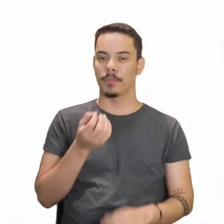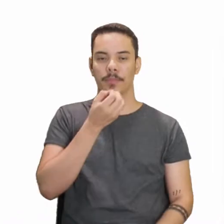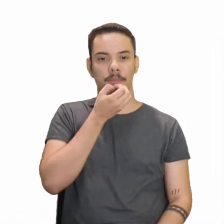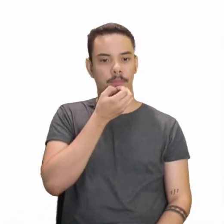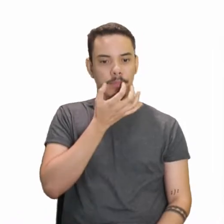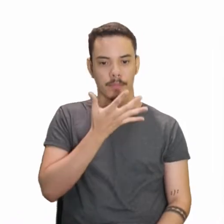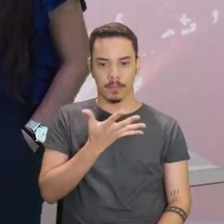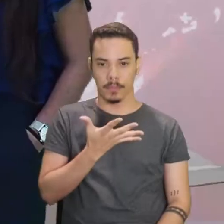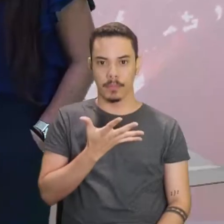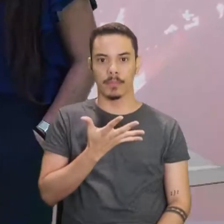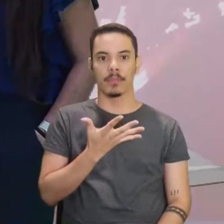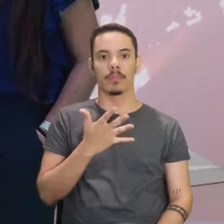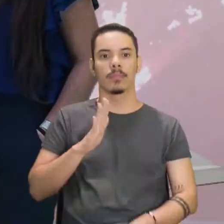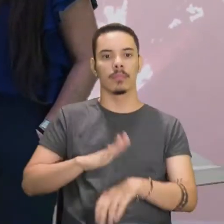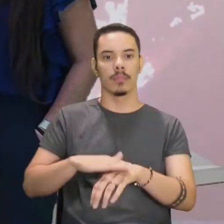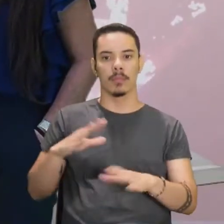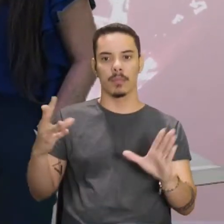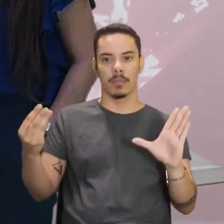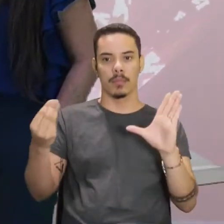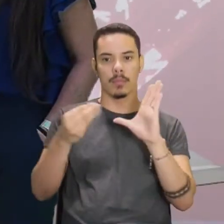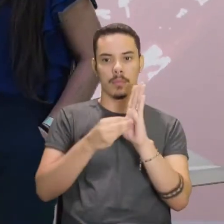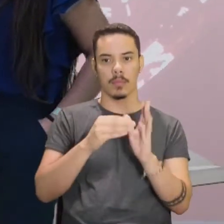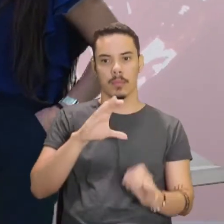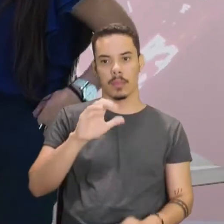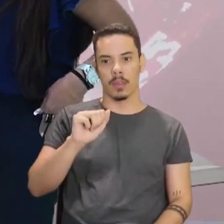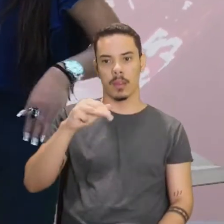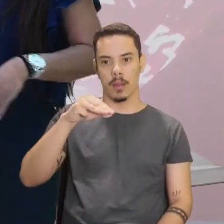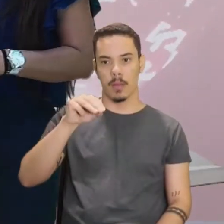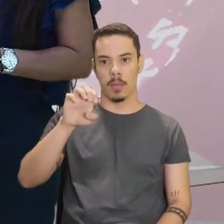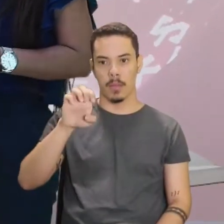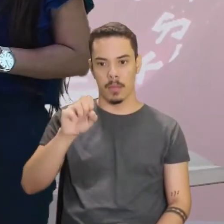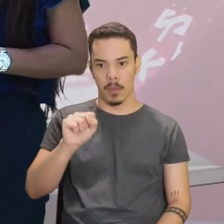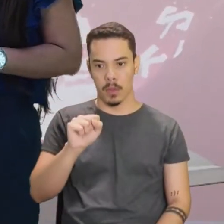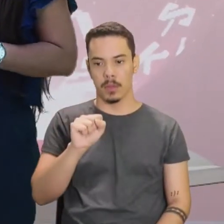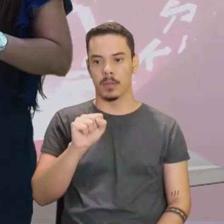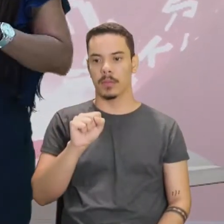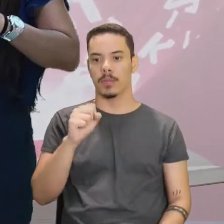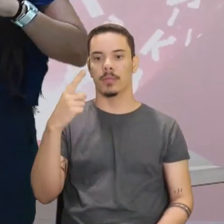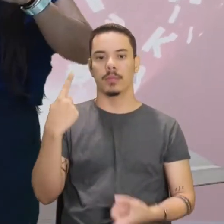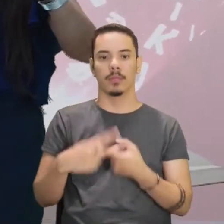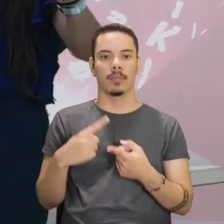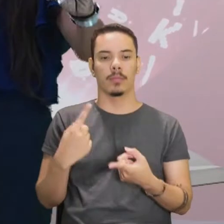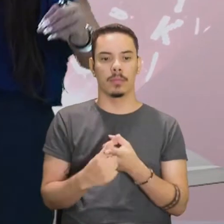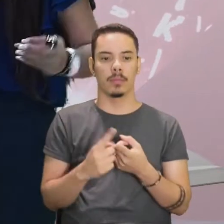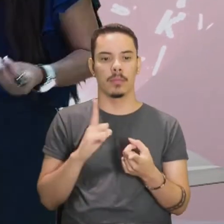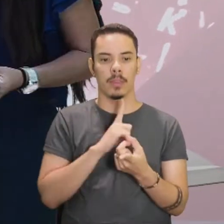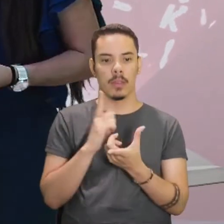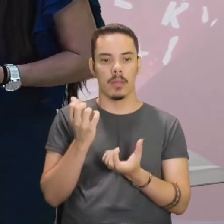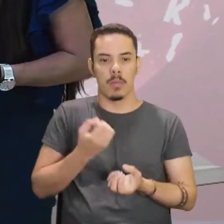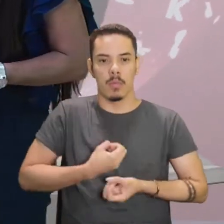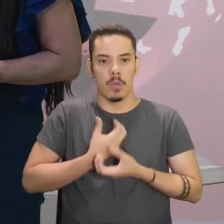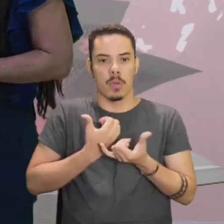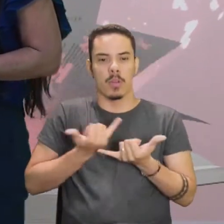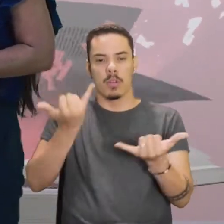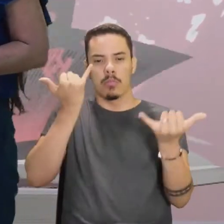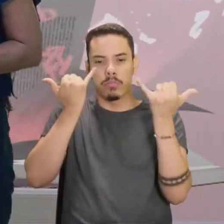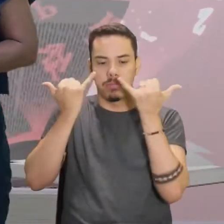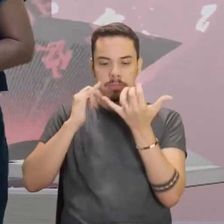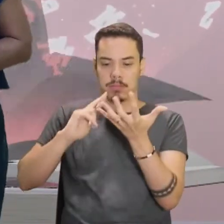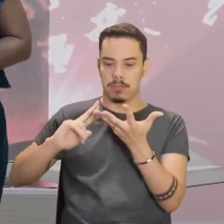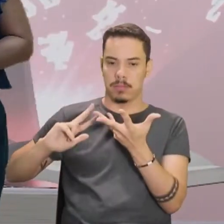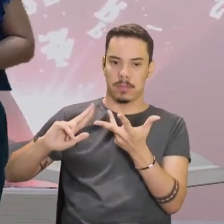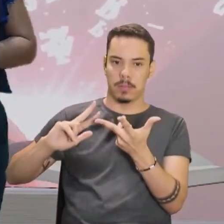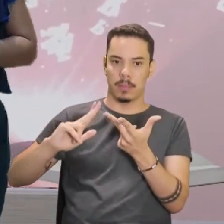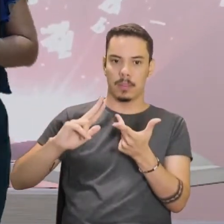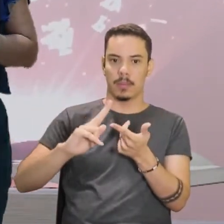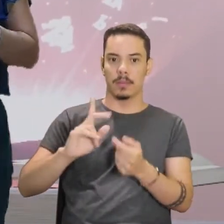inclusive citando Camões. Exatamente. Então, assim, a riqueza dessa poesia, né, professor? A